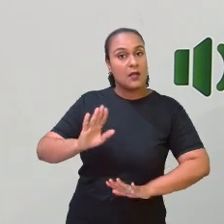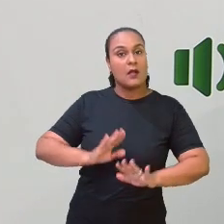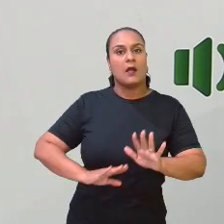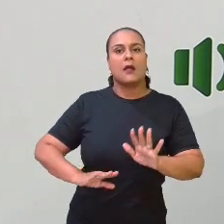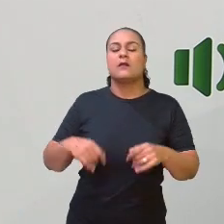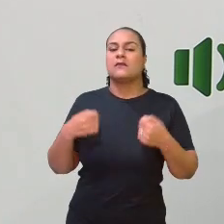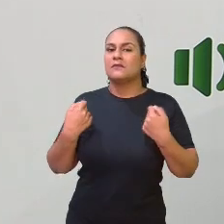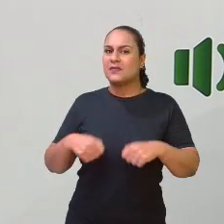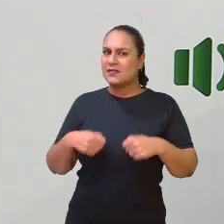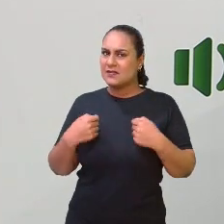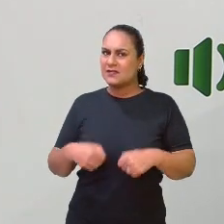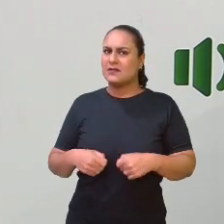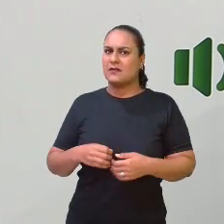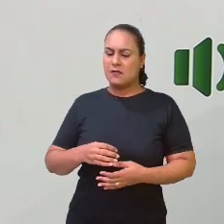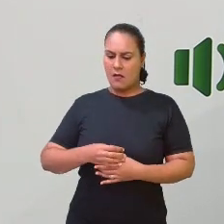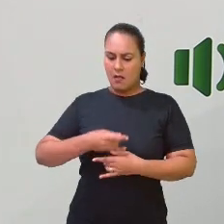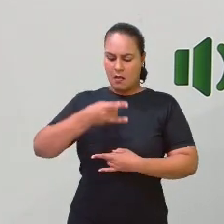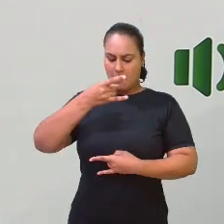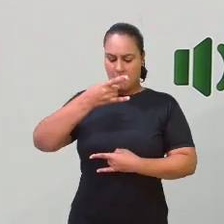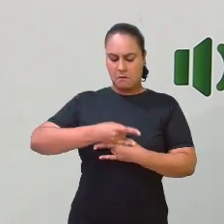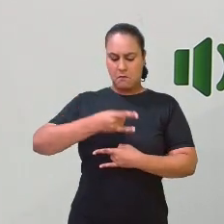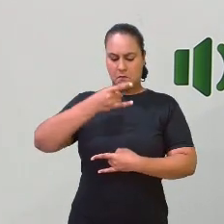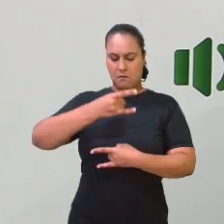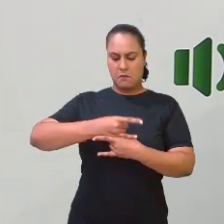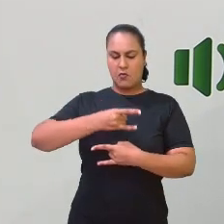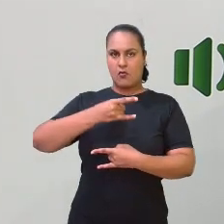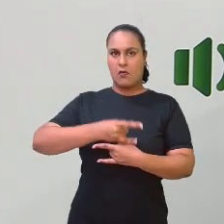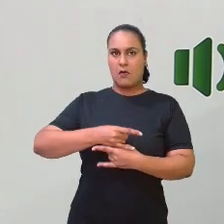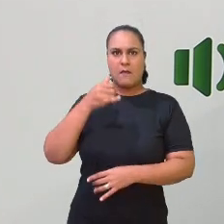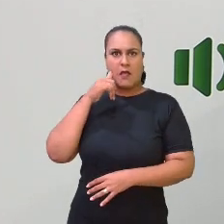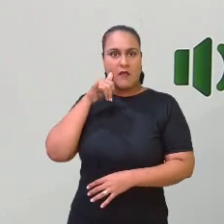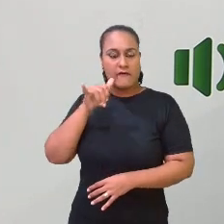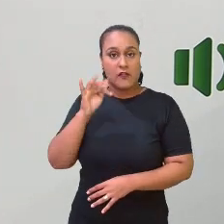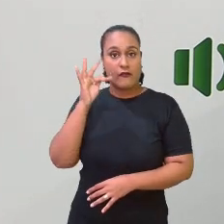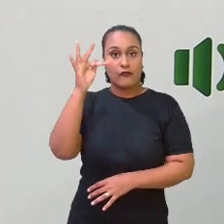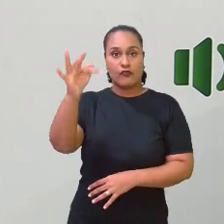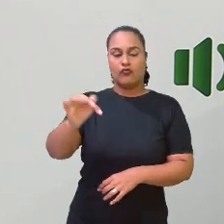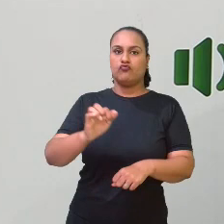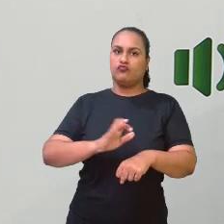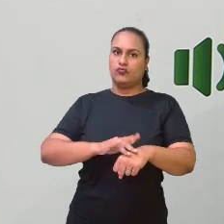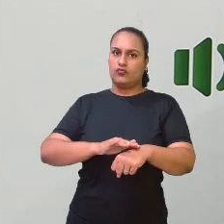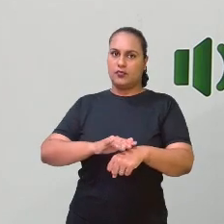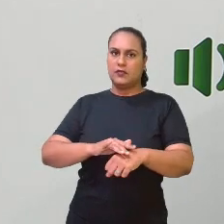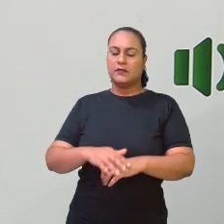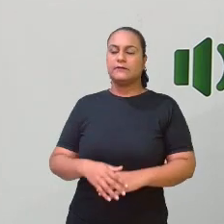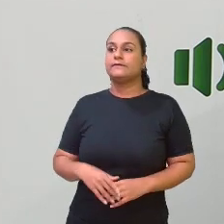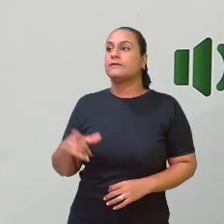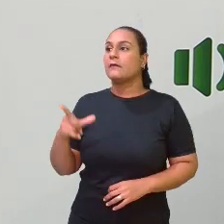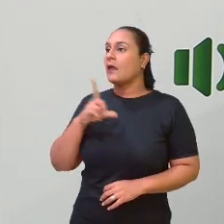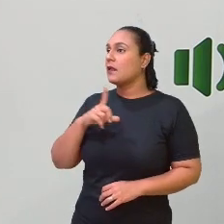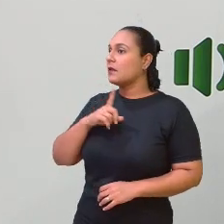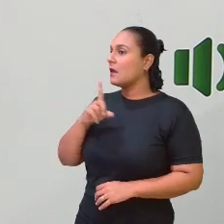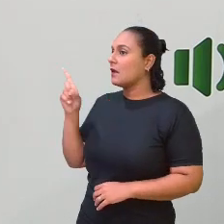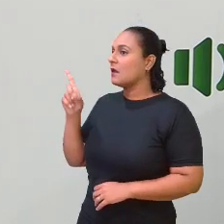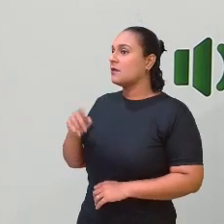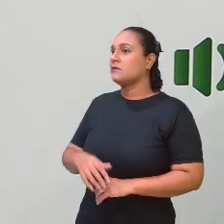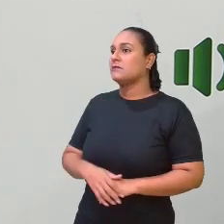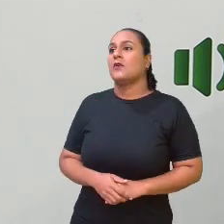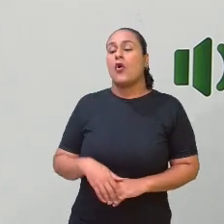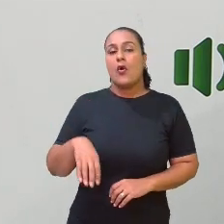cuidados, precisamos ter algumas posturas para evitar esse tipo de doença. Aí a gente tem o desvio de postura, a gente